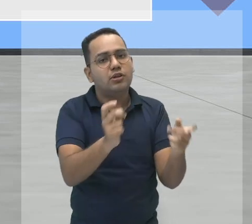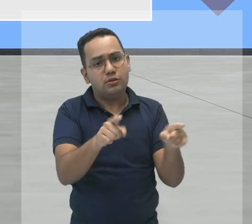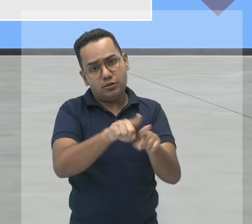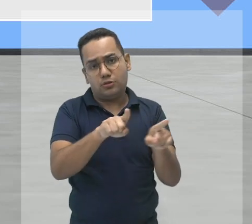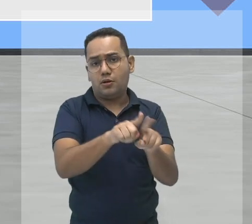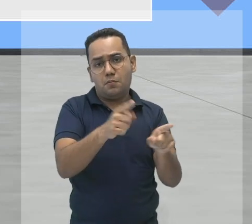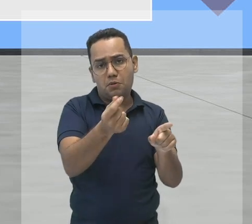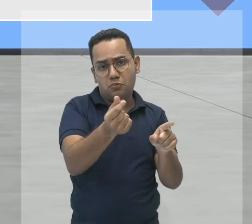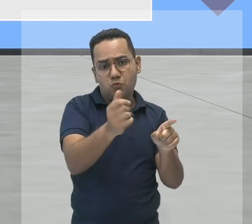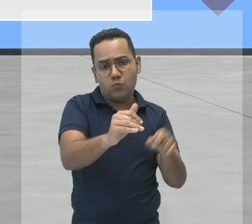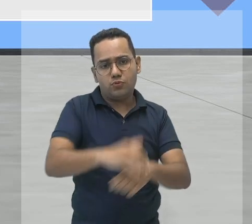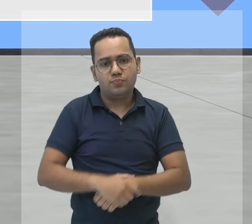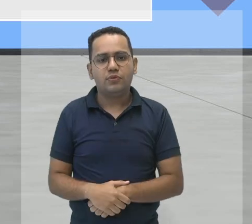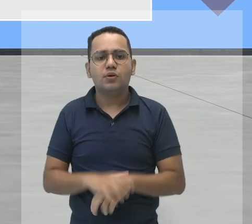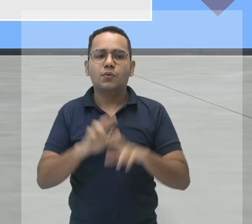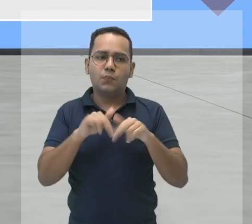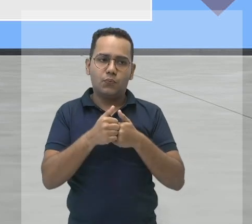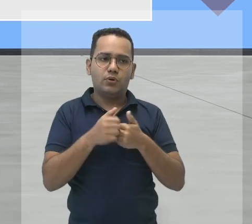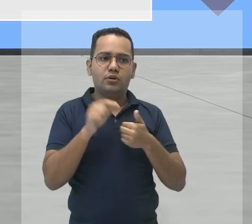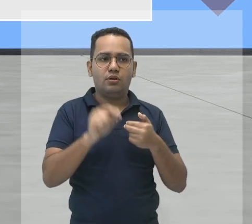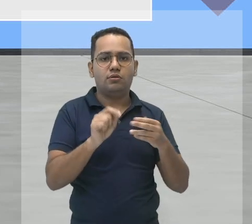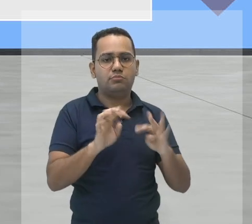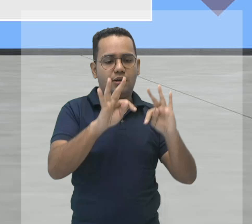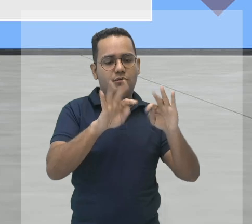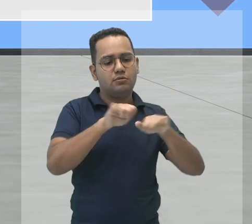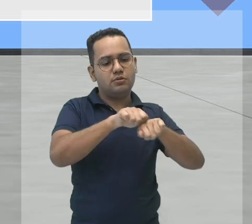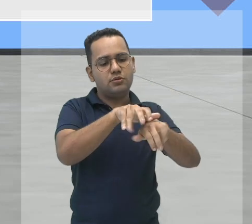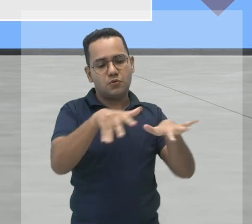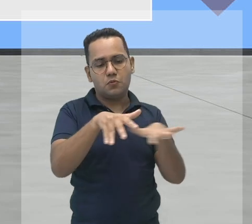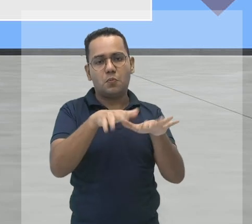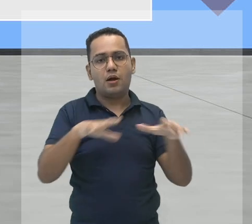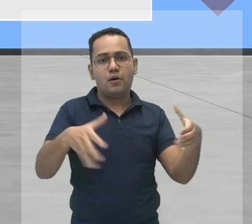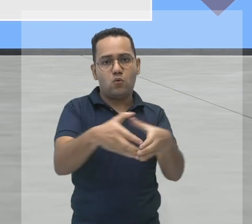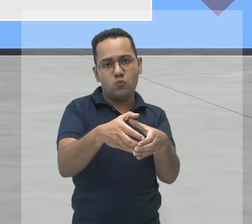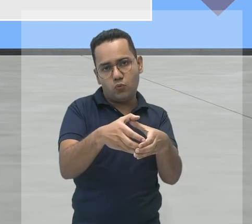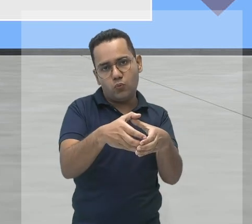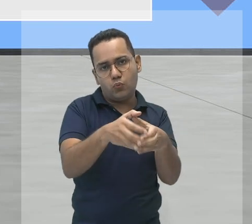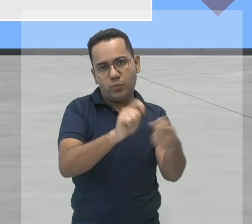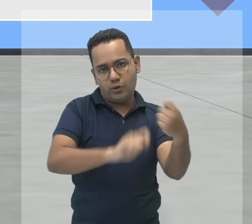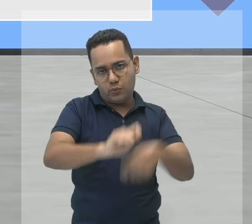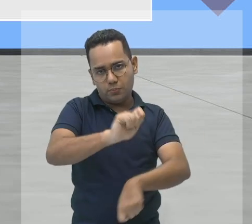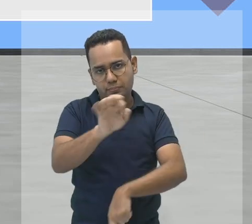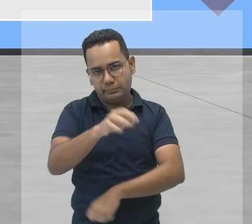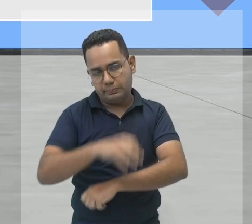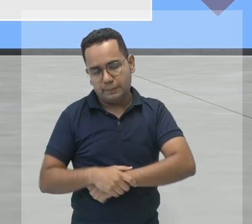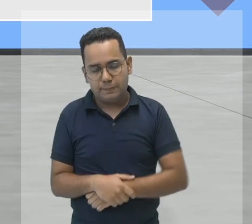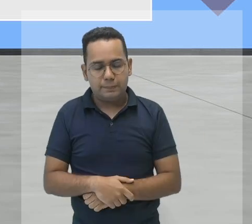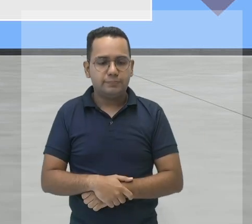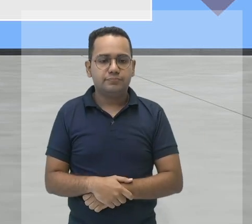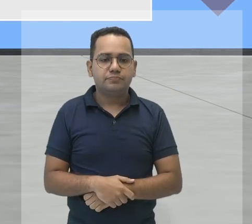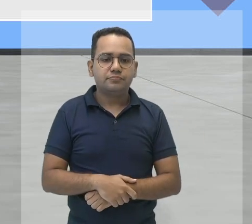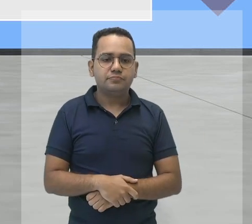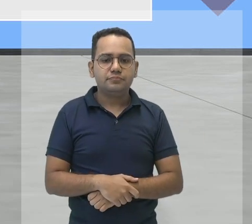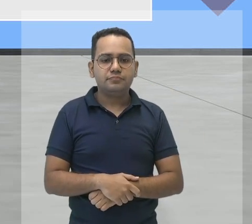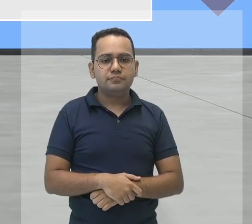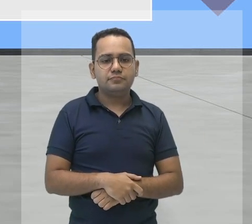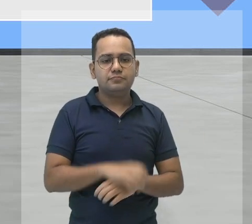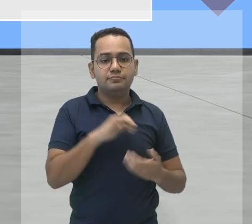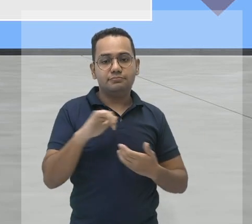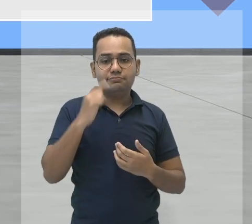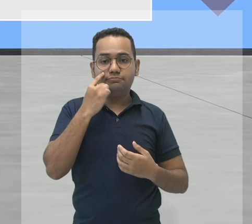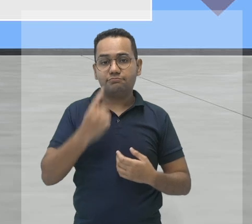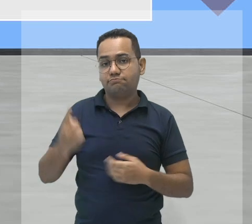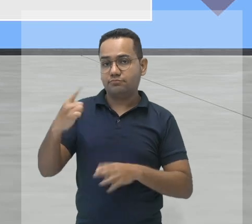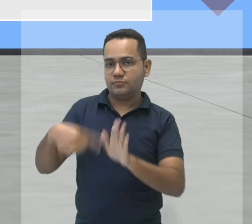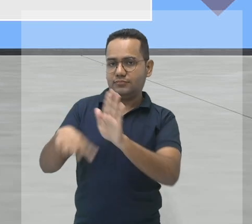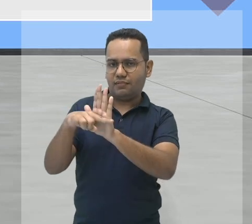custo dos produtos em função dessa disseminação, né, dessa propagação de tecnologias entre os países que compõem um determinado bloco